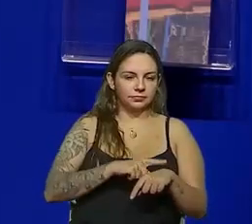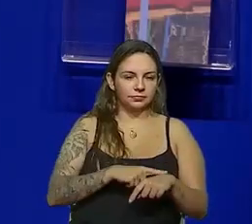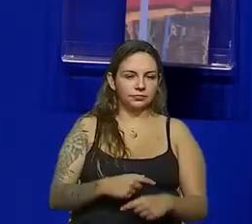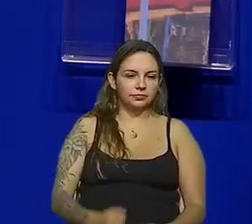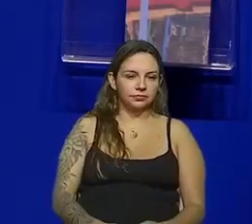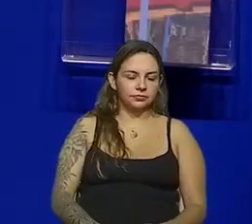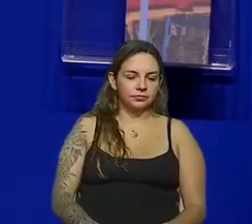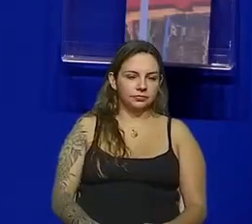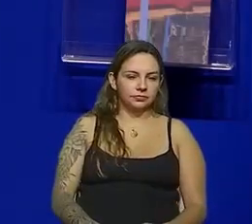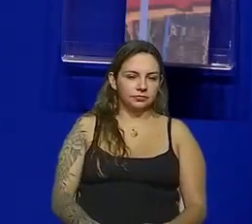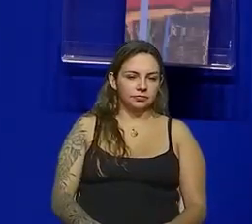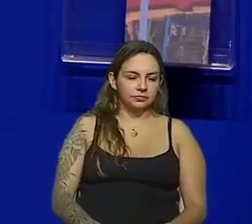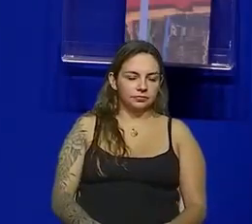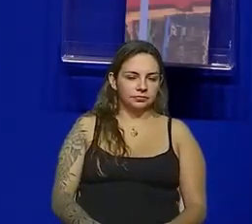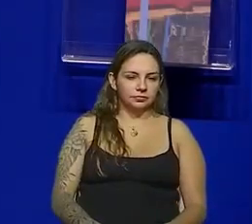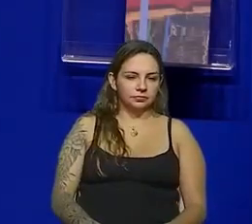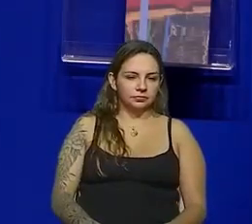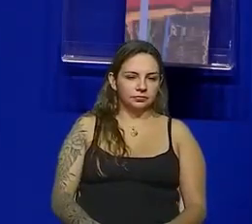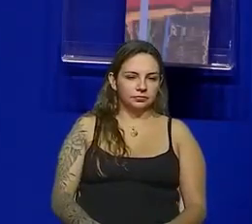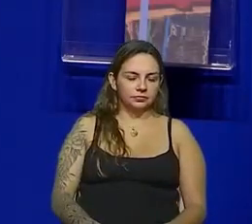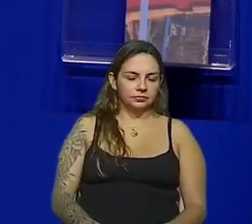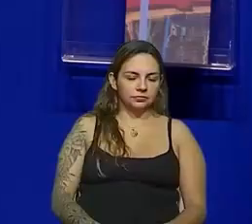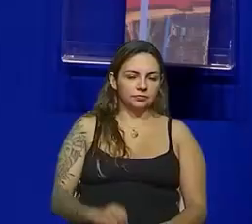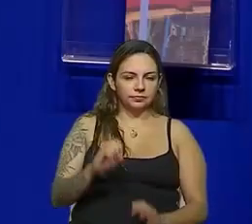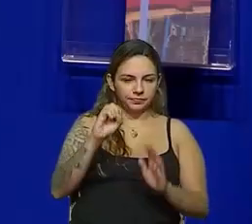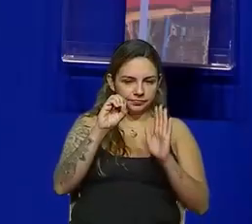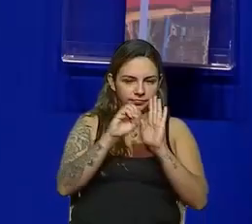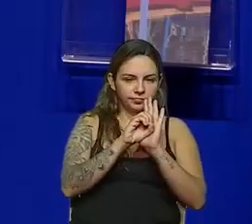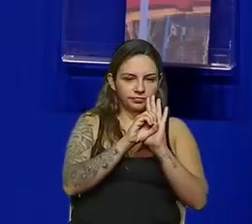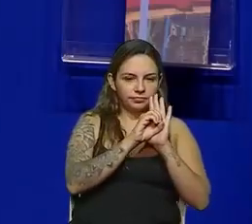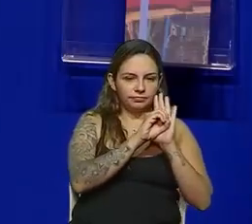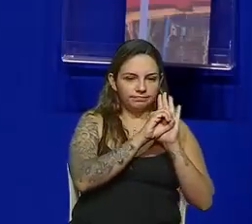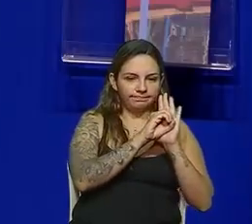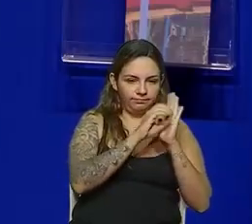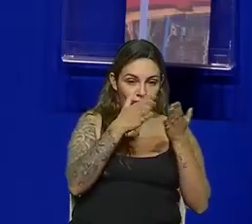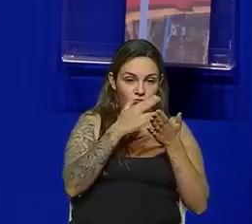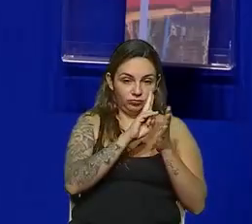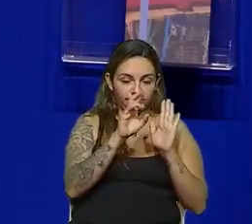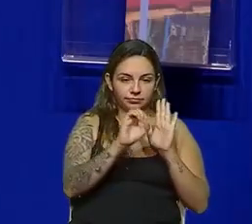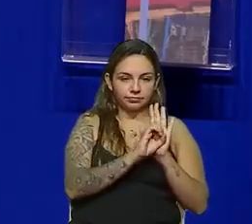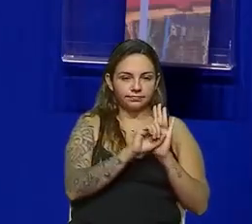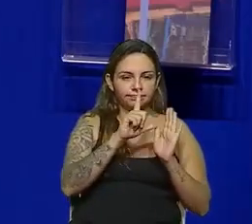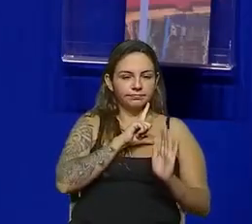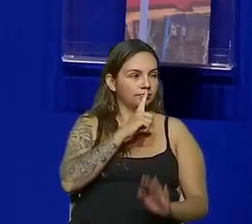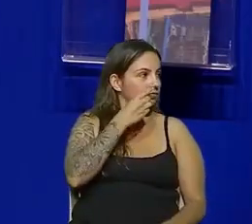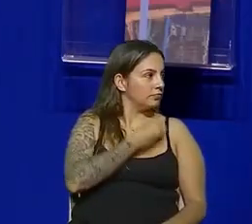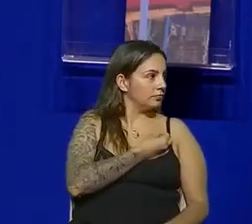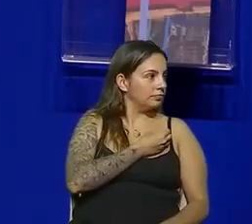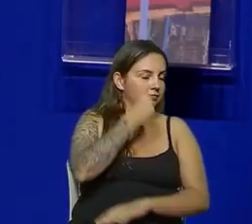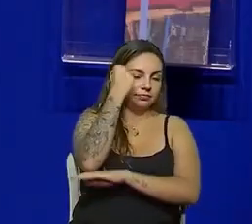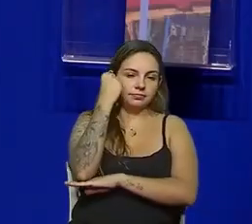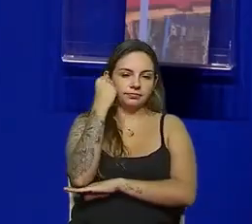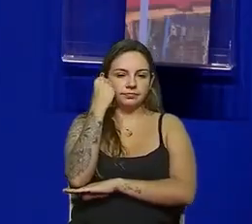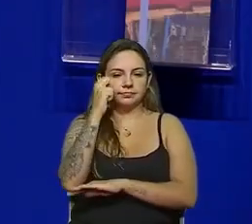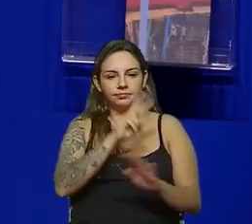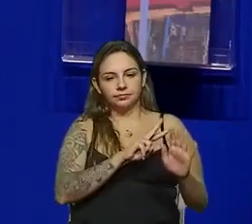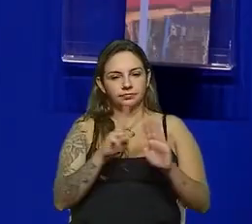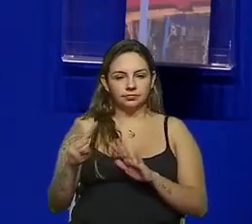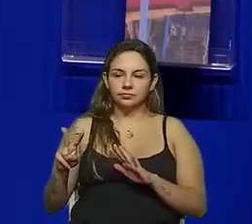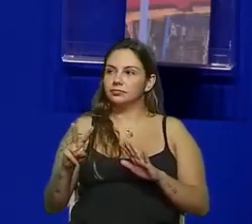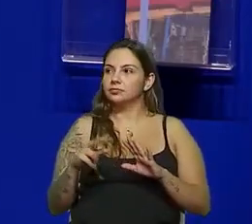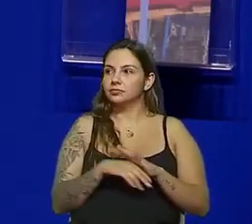momento. O Zero teve uma existência por algumas